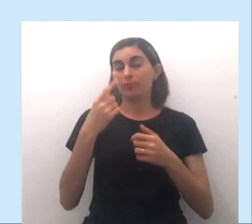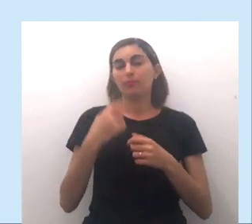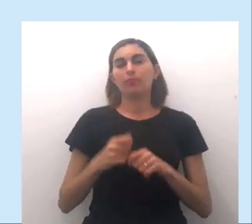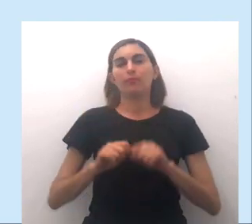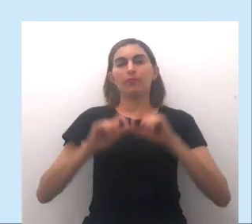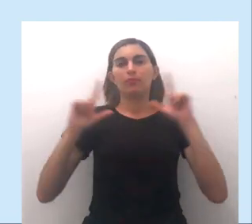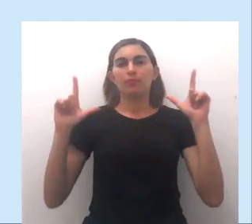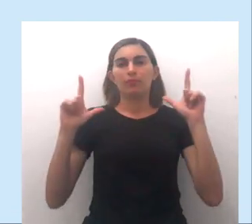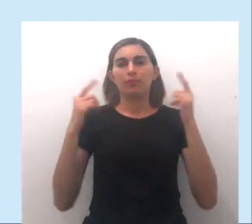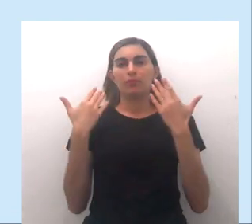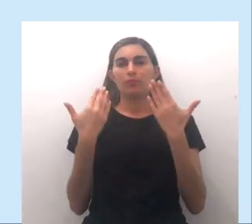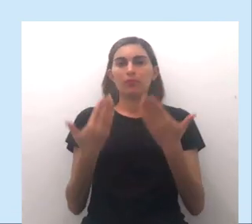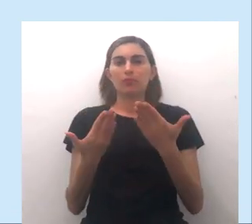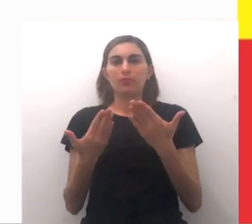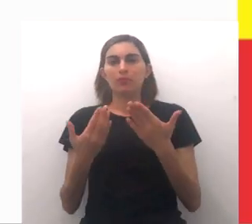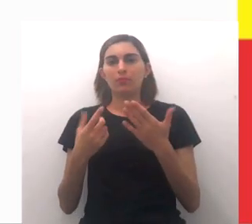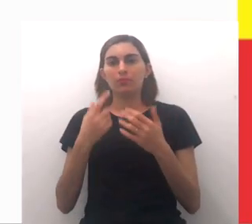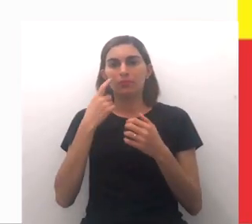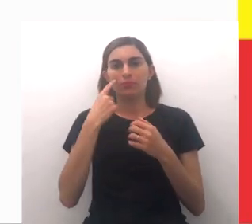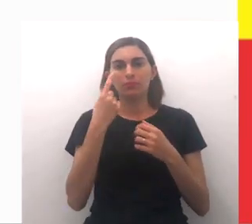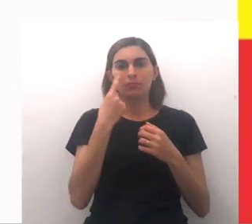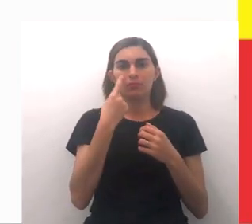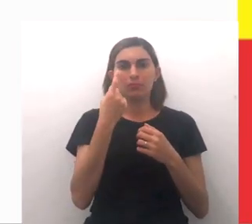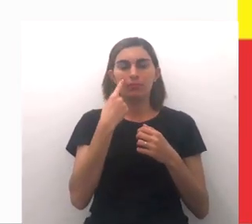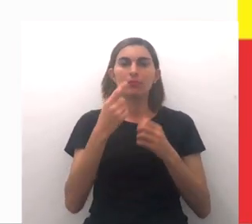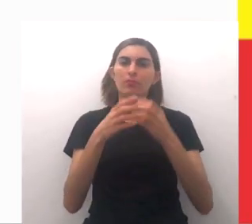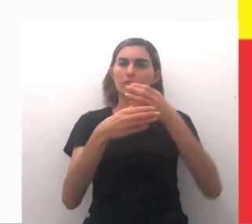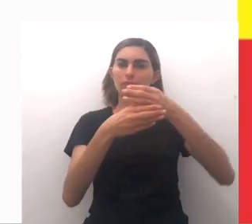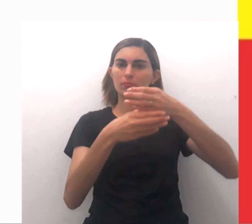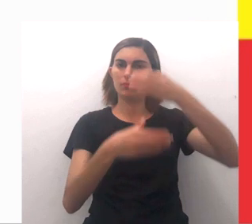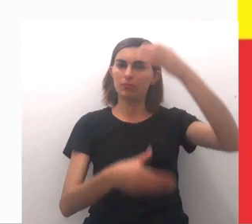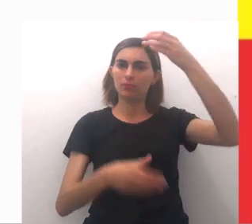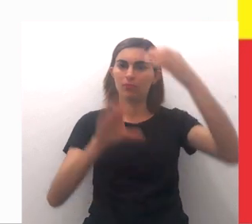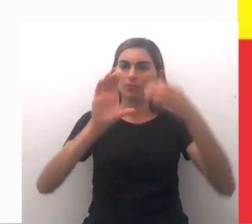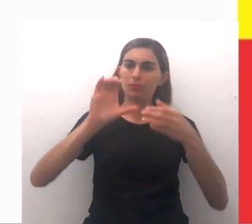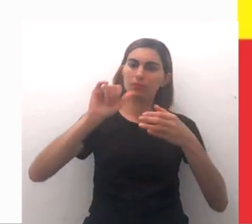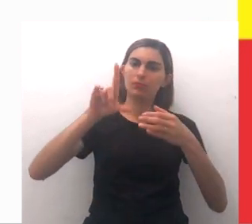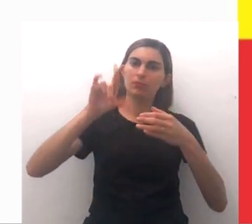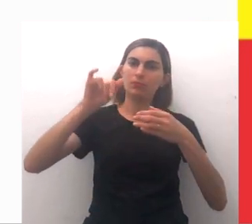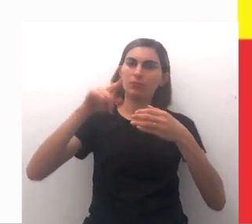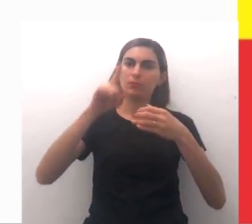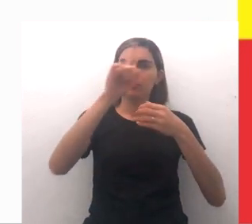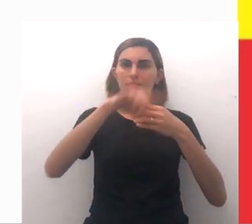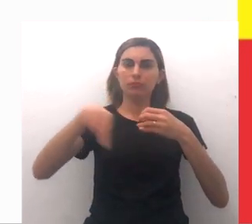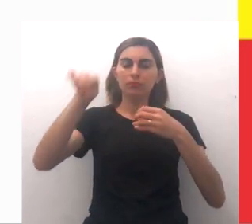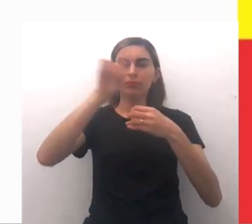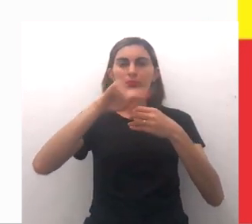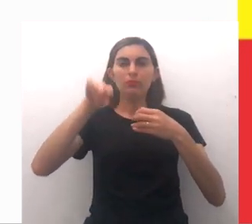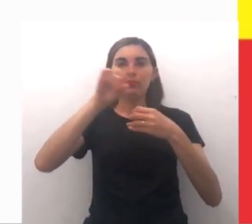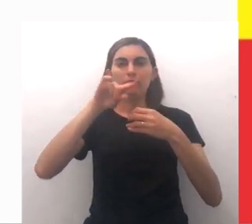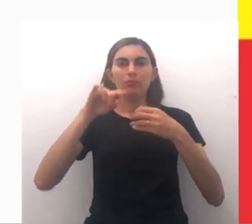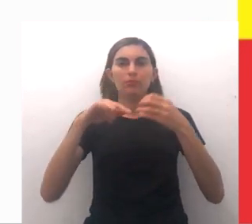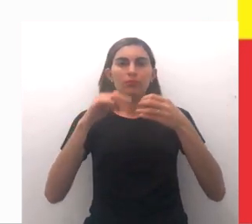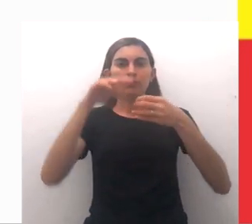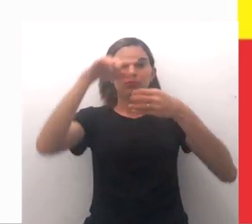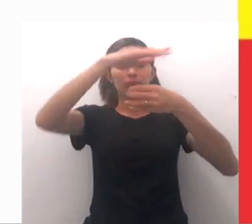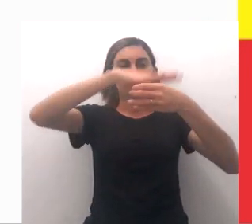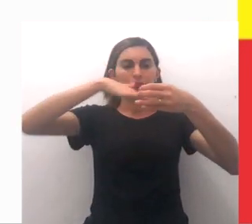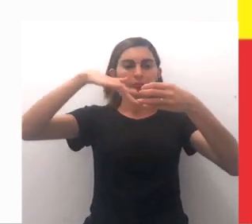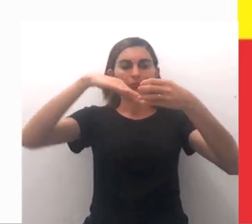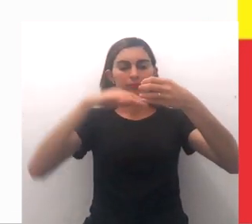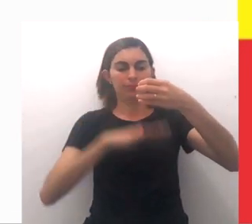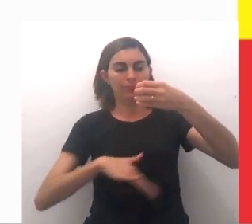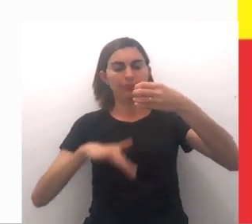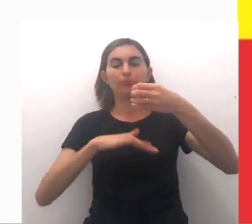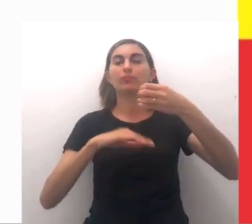na tela de vocês isso aí. Veja. O cilindro, onde tem um círculo, né, nesse caso, em cima e embaixo, tem um diâmetro e tem